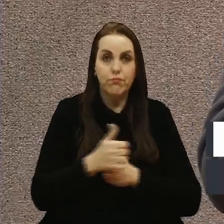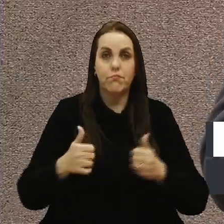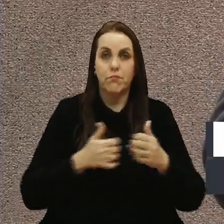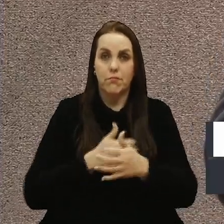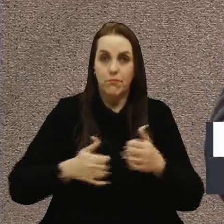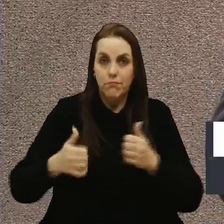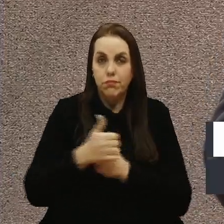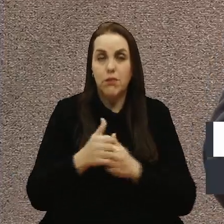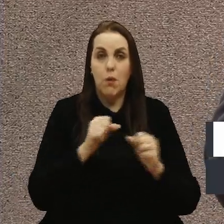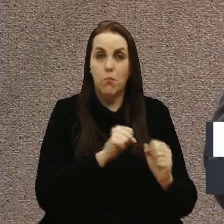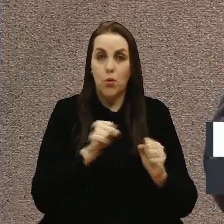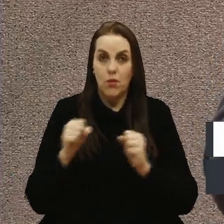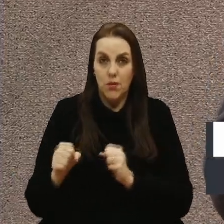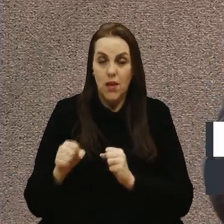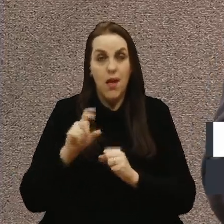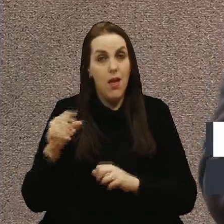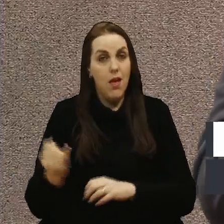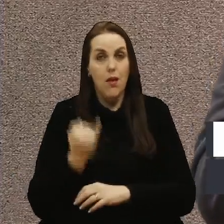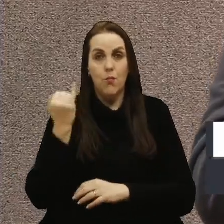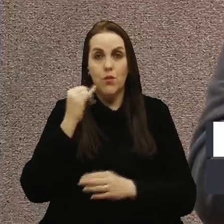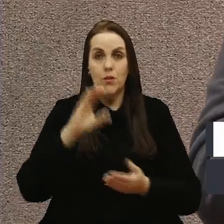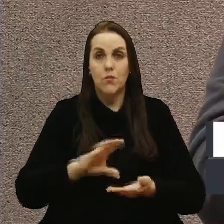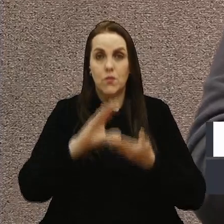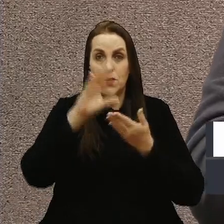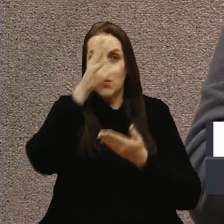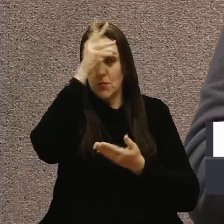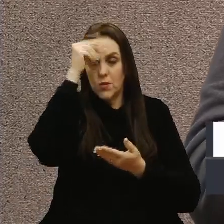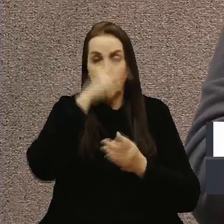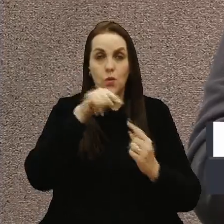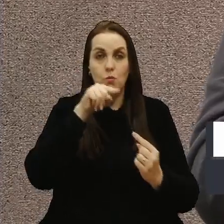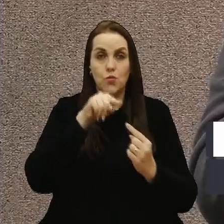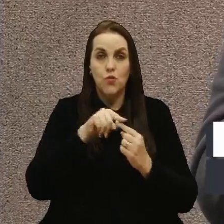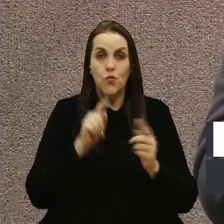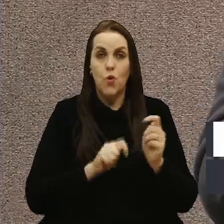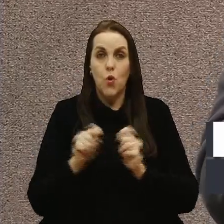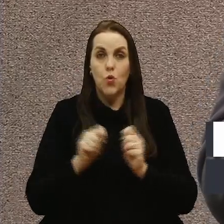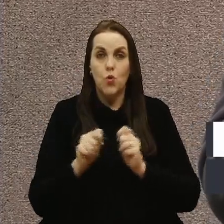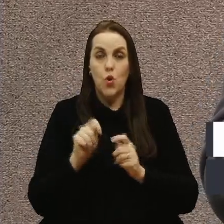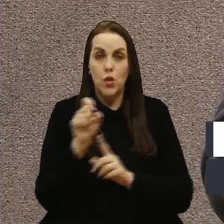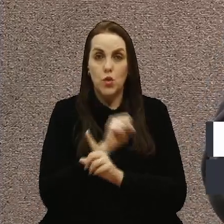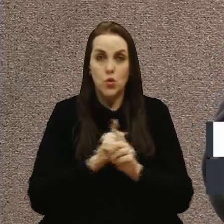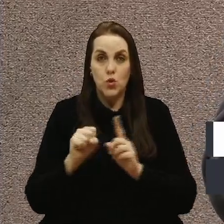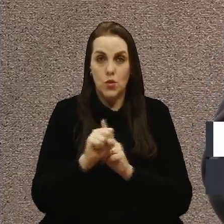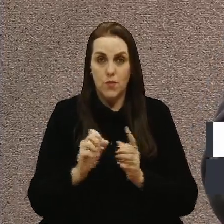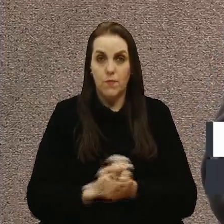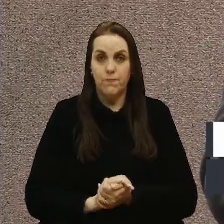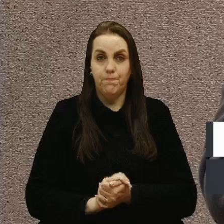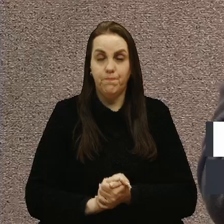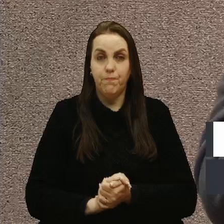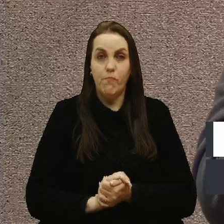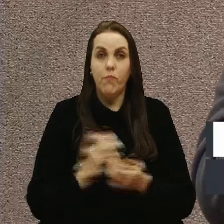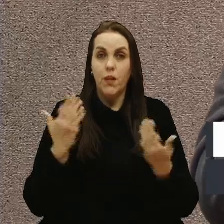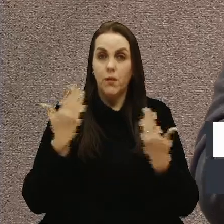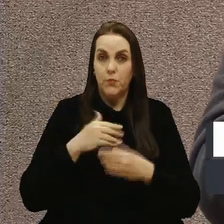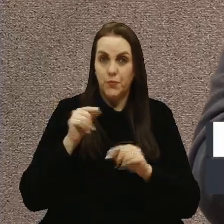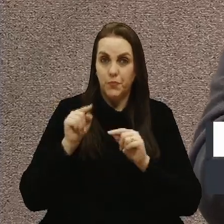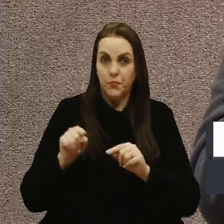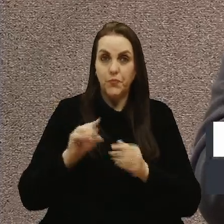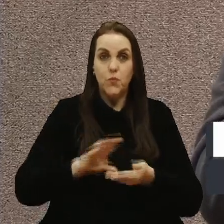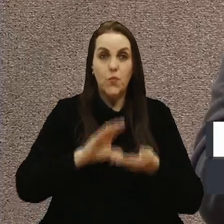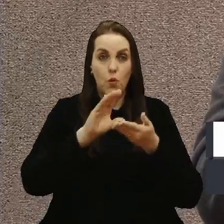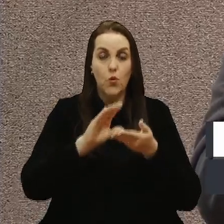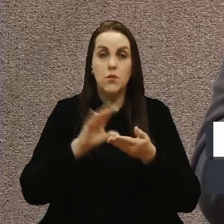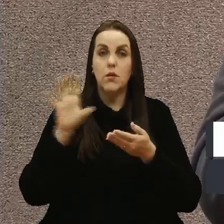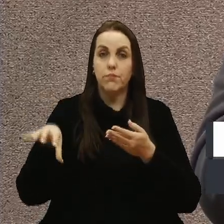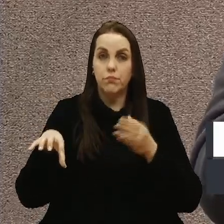conselho municipal que tem como objetivo ser o controle social. Prova disso é que esse conselho precisa ser paritário, precisa